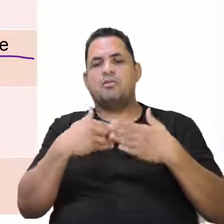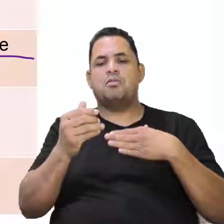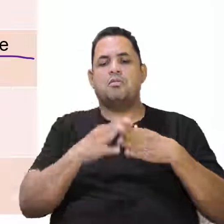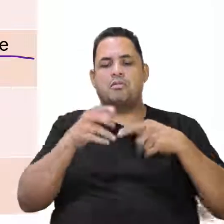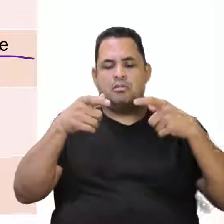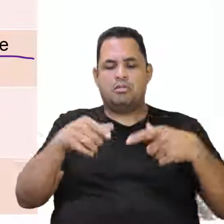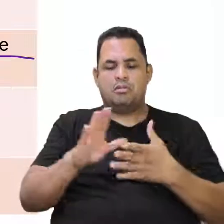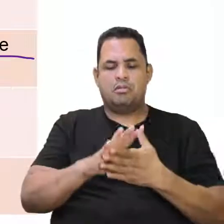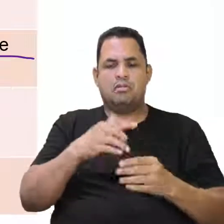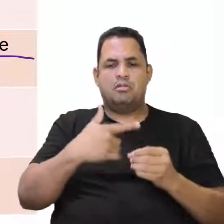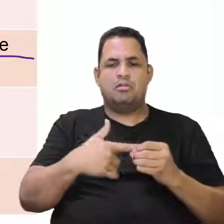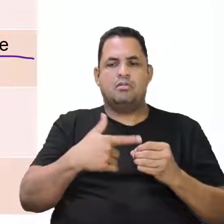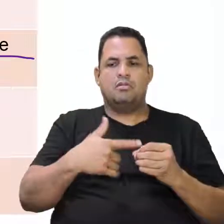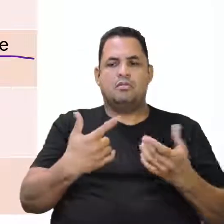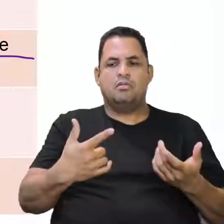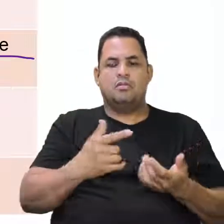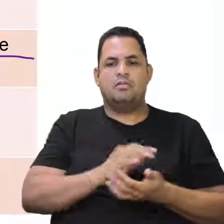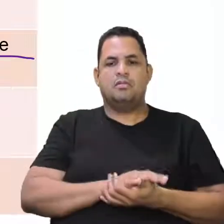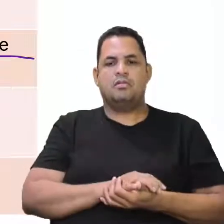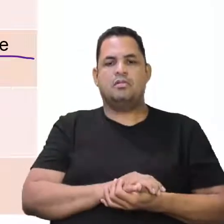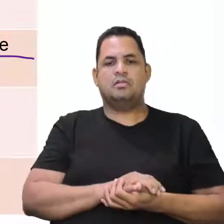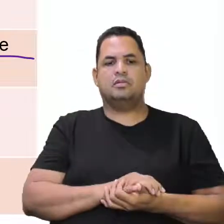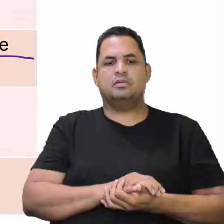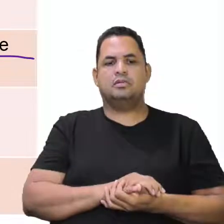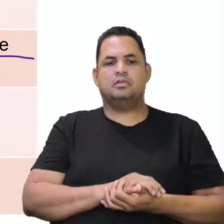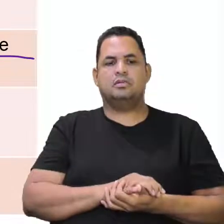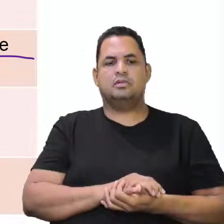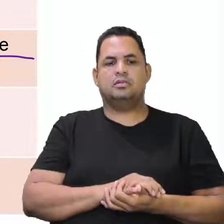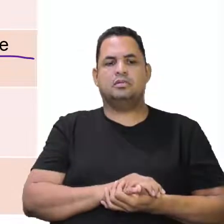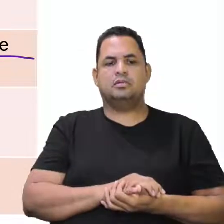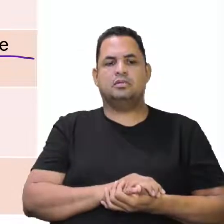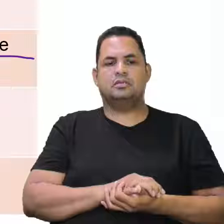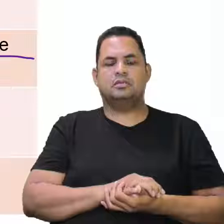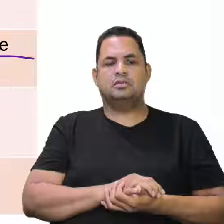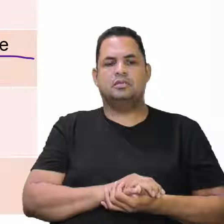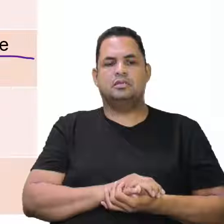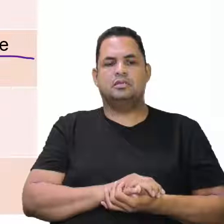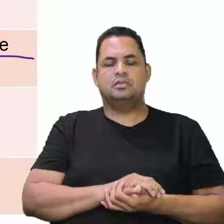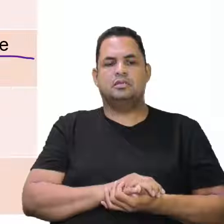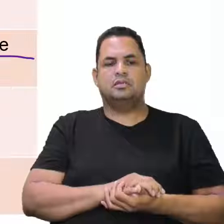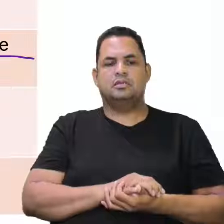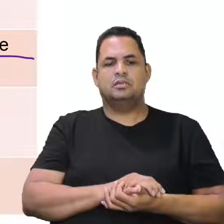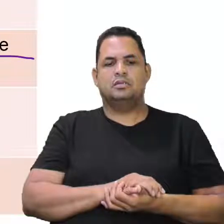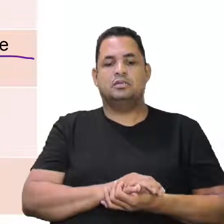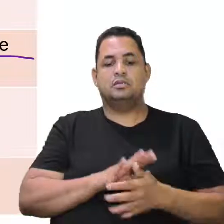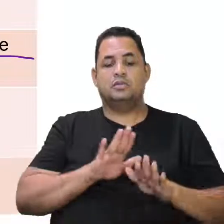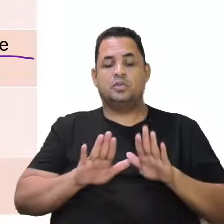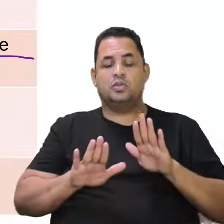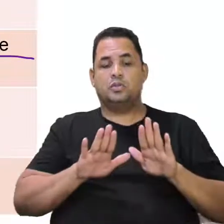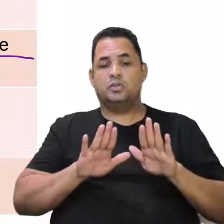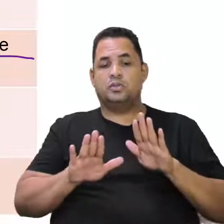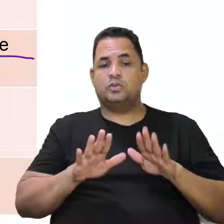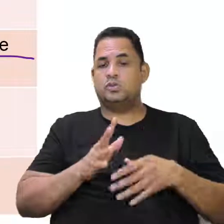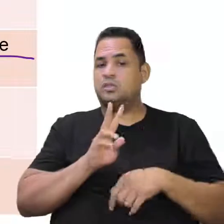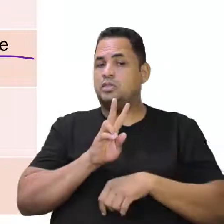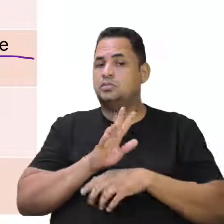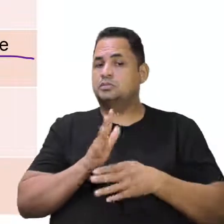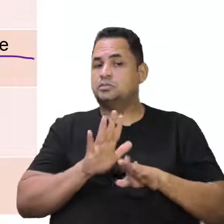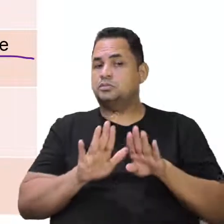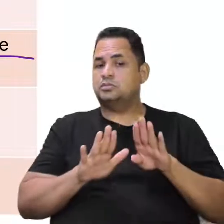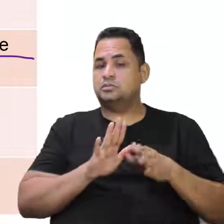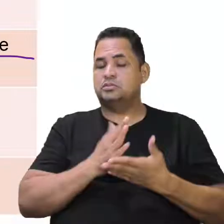you anywhere in the city. Vamos para o no agora. Nowhere. Cuidado para não ler now